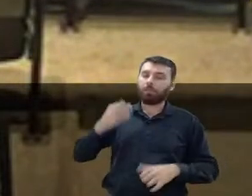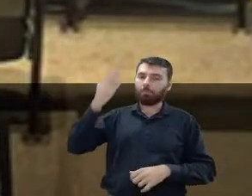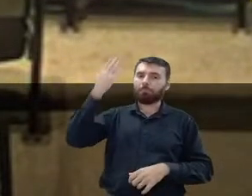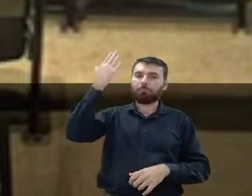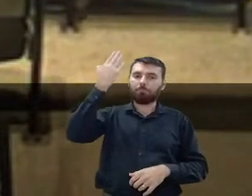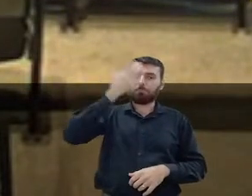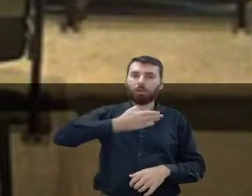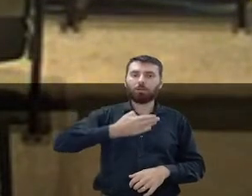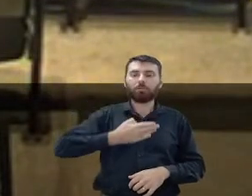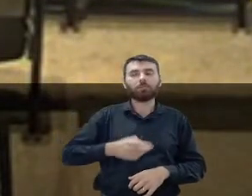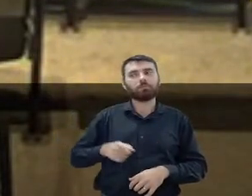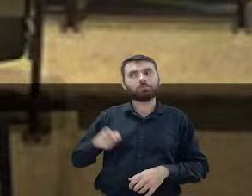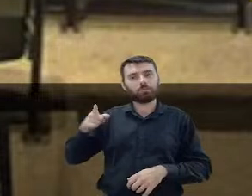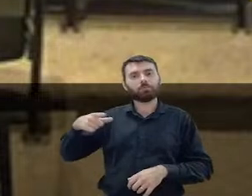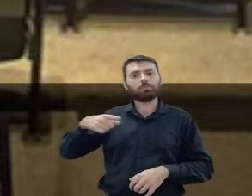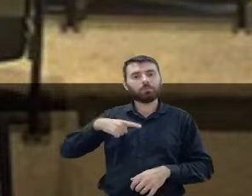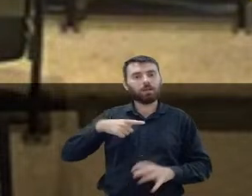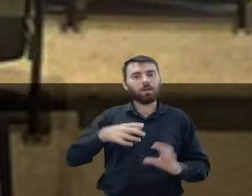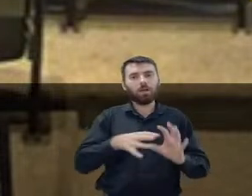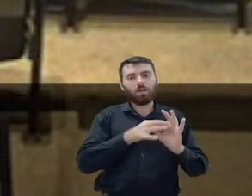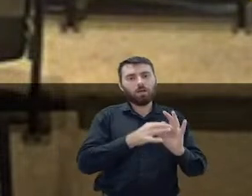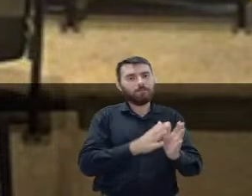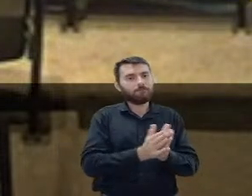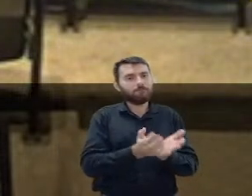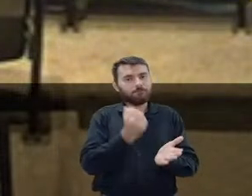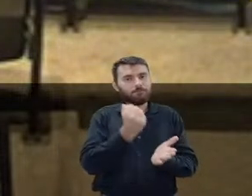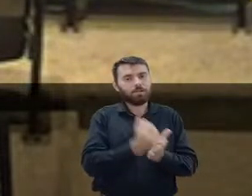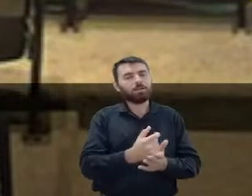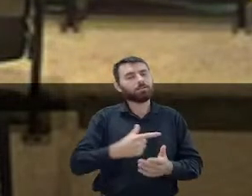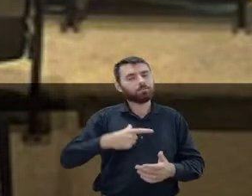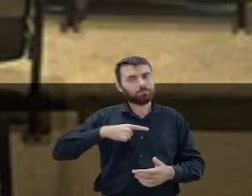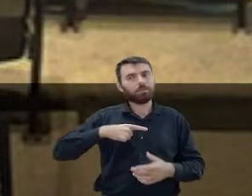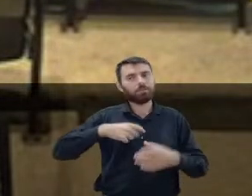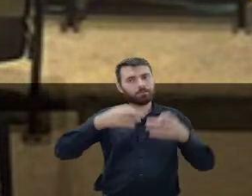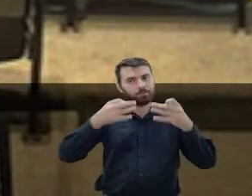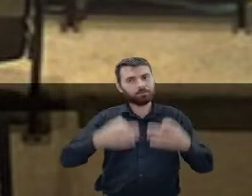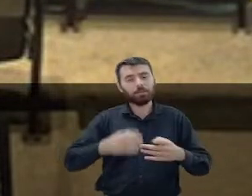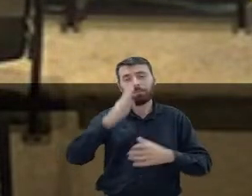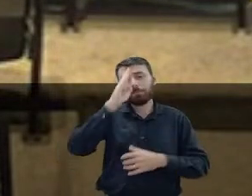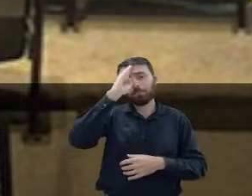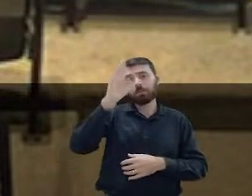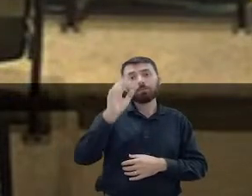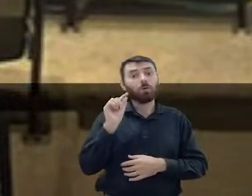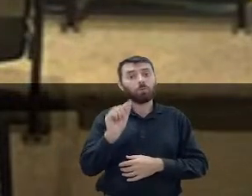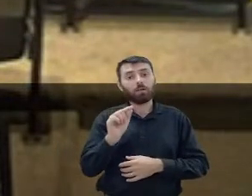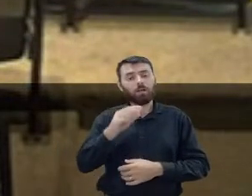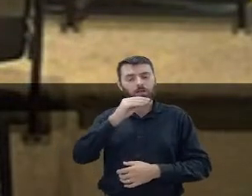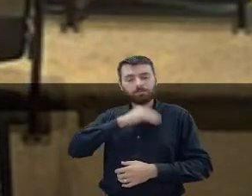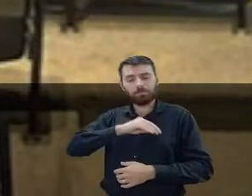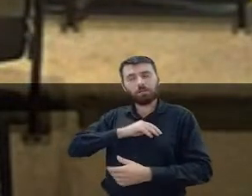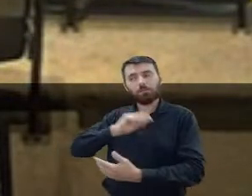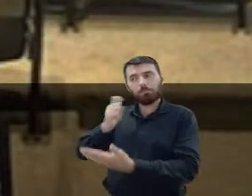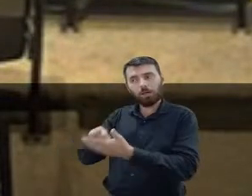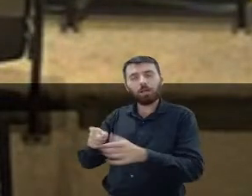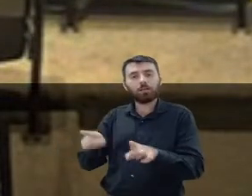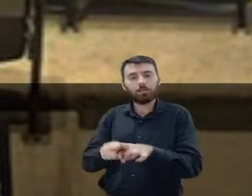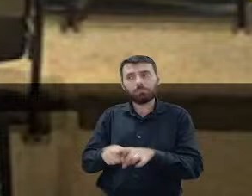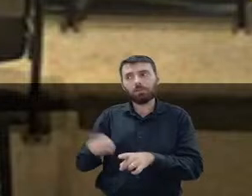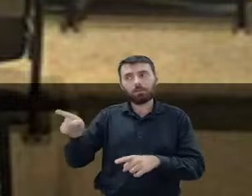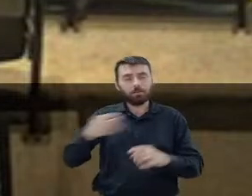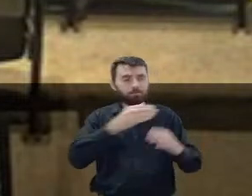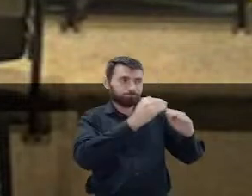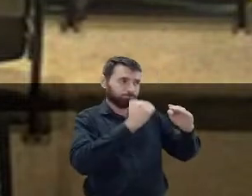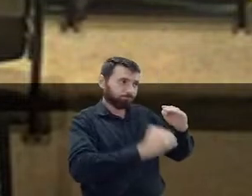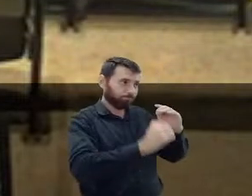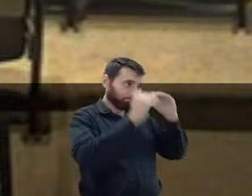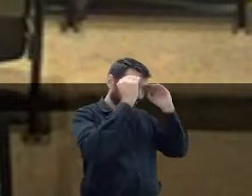requisitos da relação empregatícia, especialmente onerosidade e subordinação. eventual pagamento de tratamento